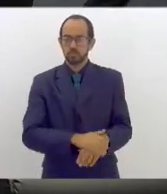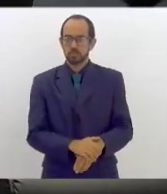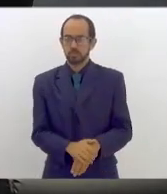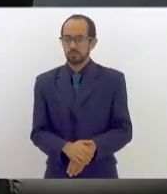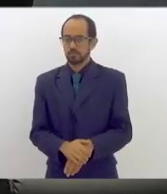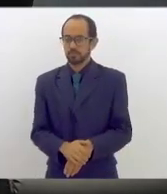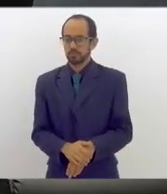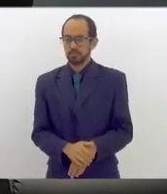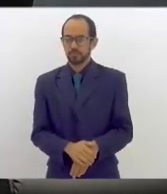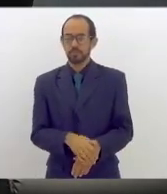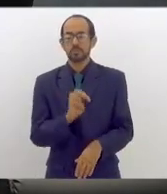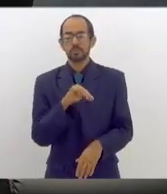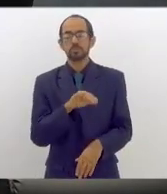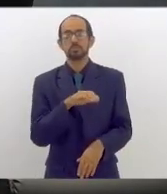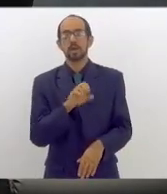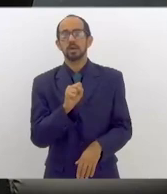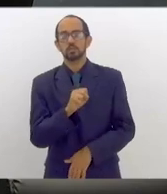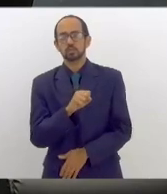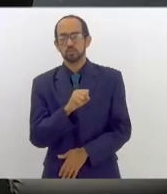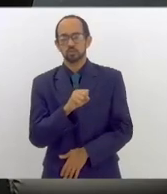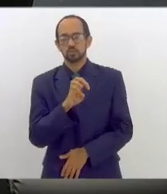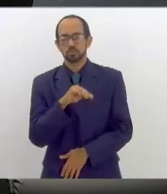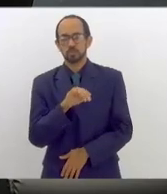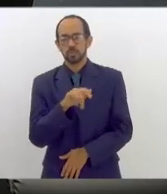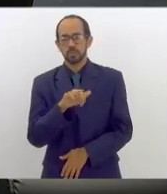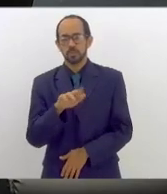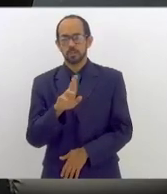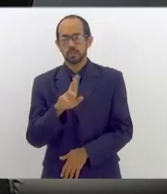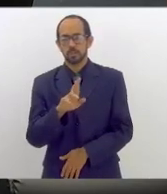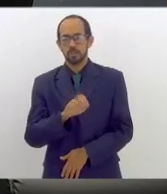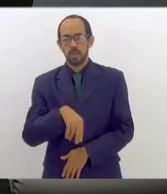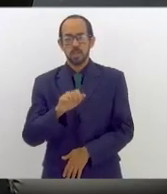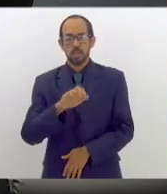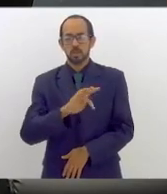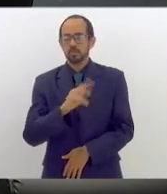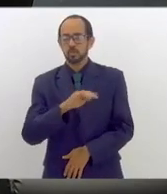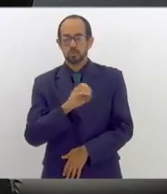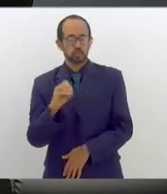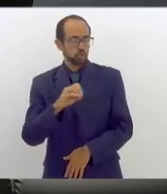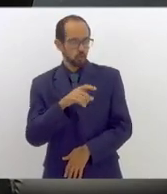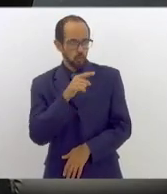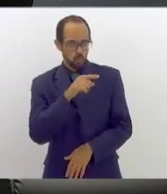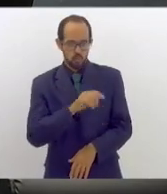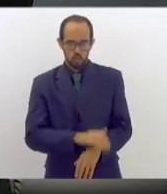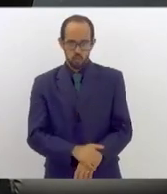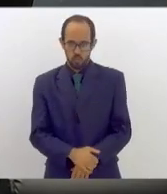Deputado Marcos Miller Deputado Chico Machado